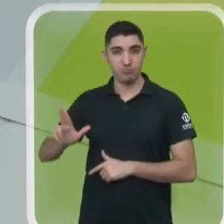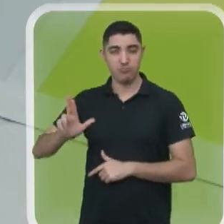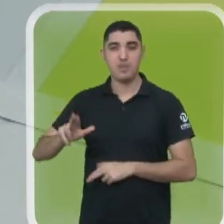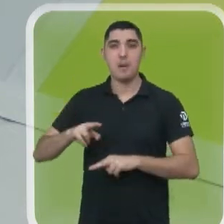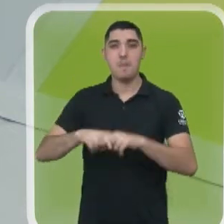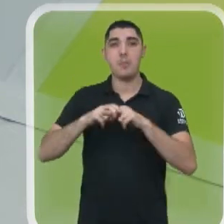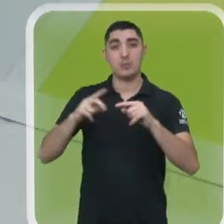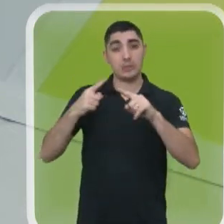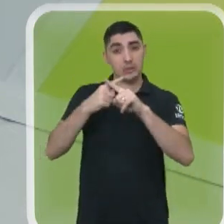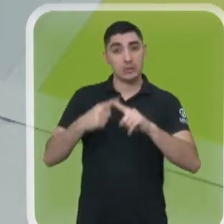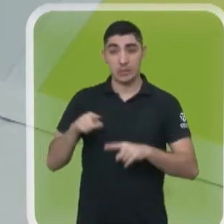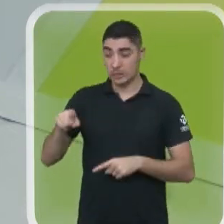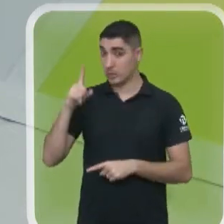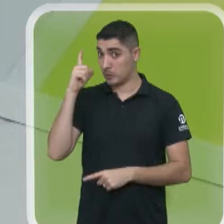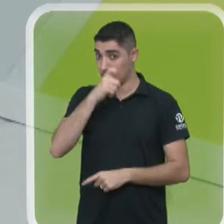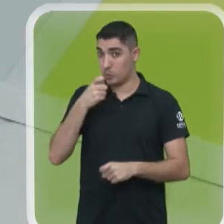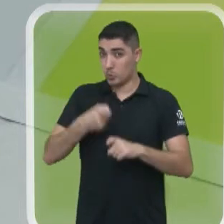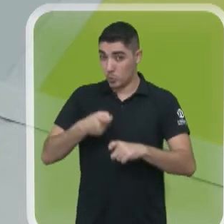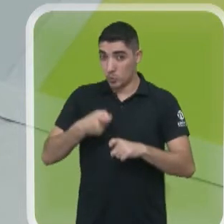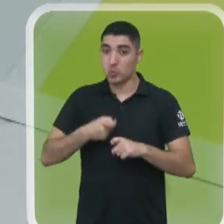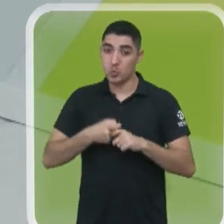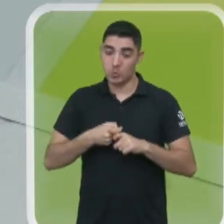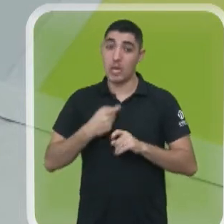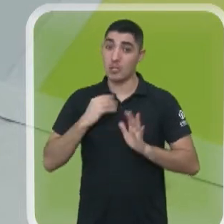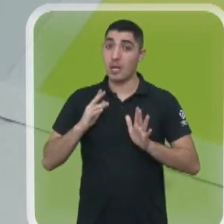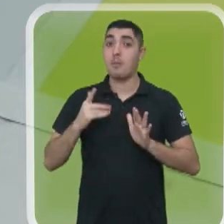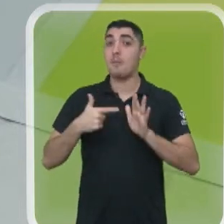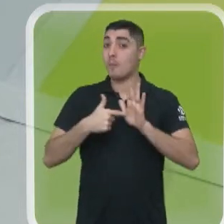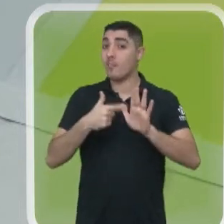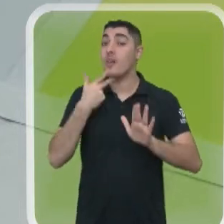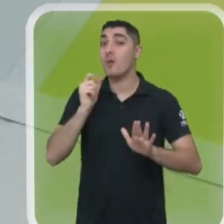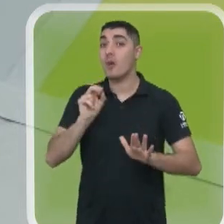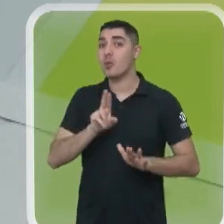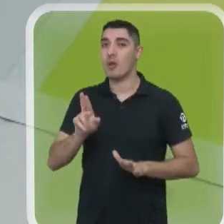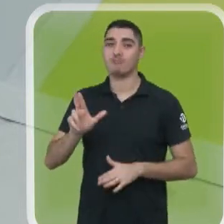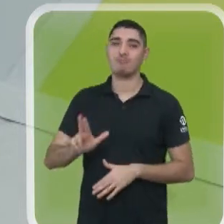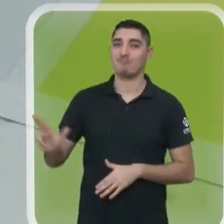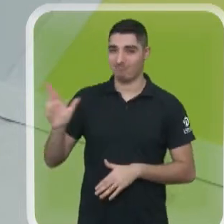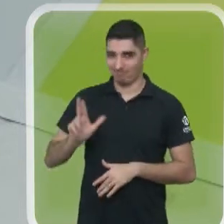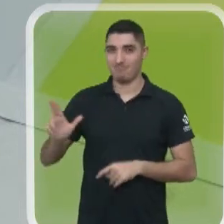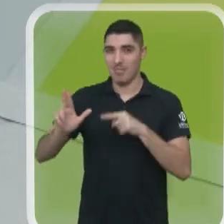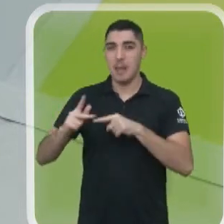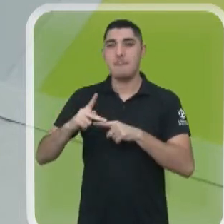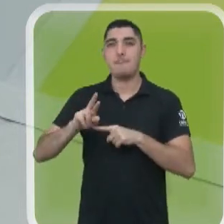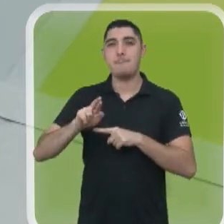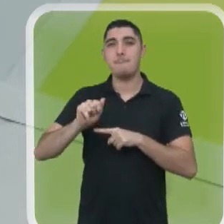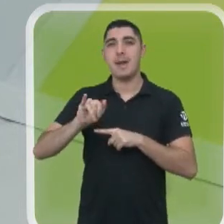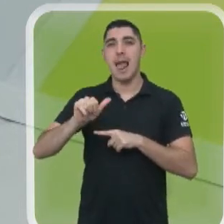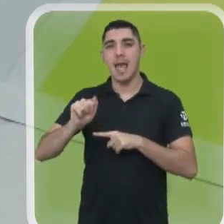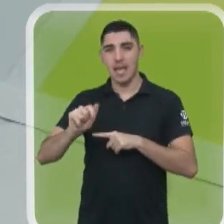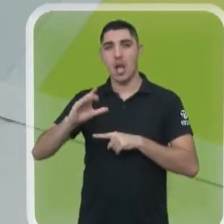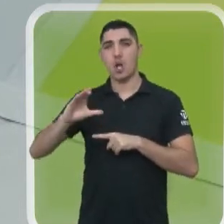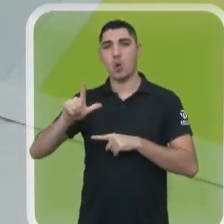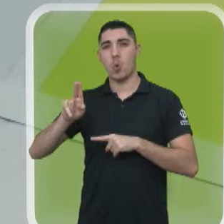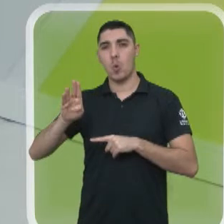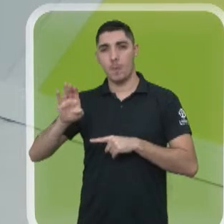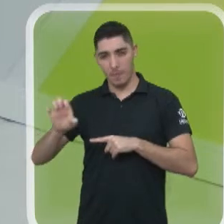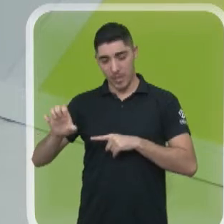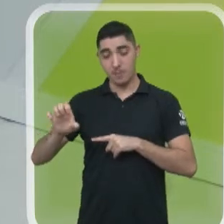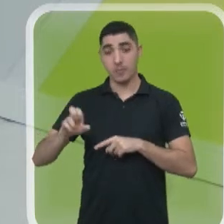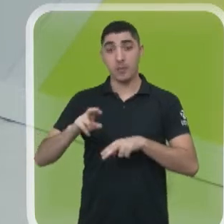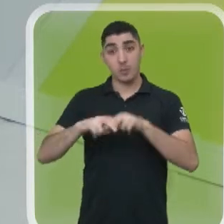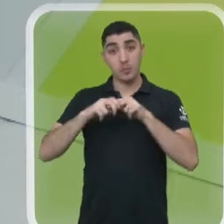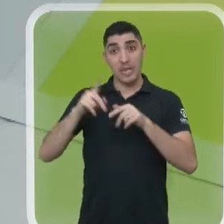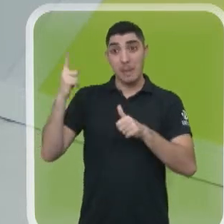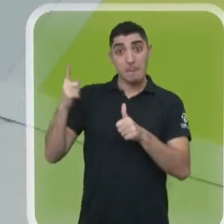Nacional contra um adversário complicado como eu já falei o Praia Clube de Belo Horizonte que vinha de sete vitórias consecutivas e depois